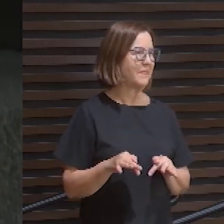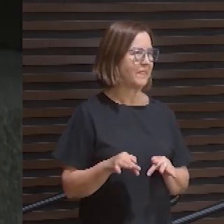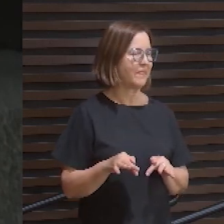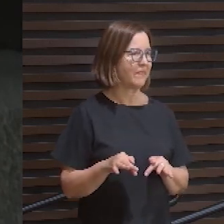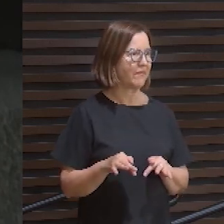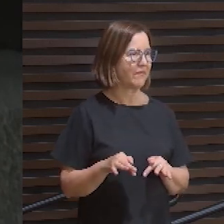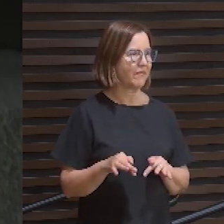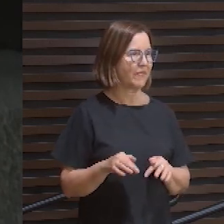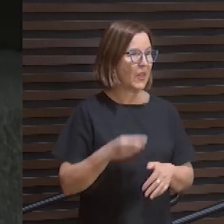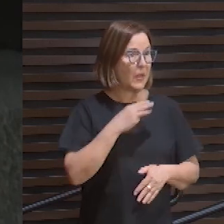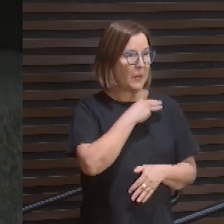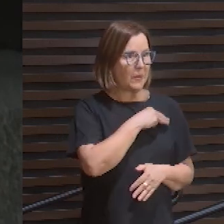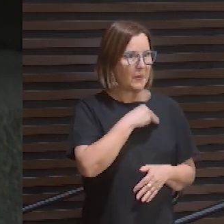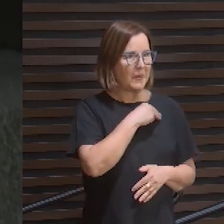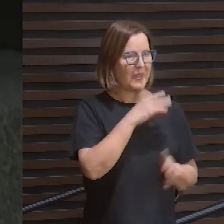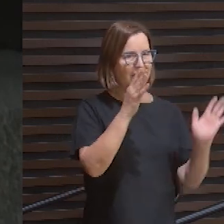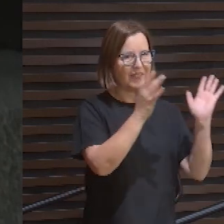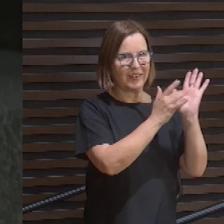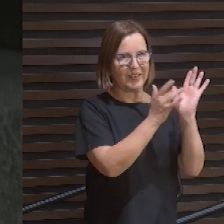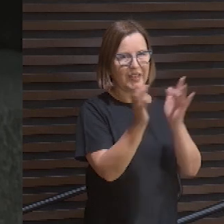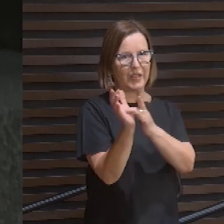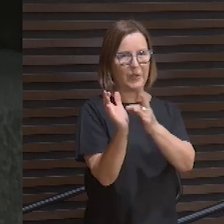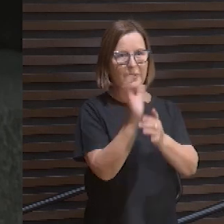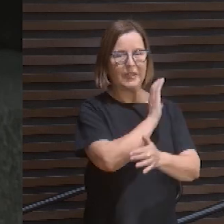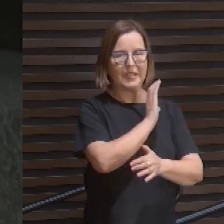do ministério de Jesus Cristo.